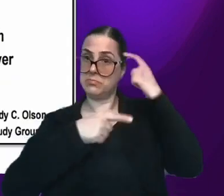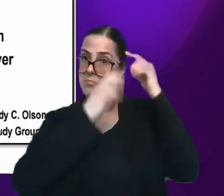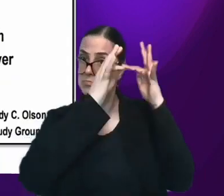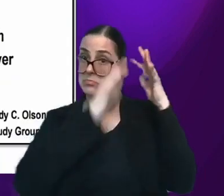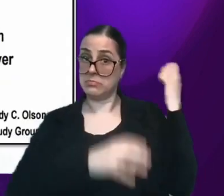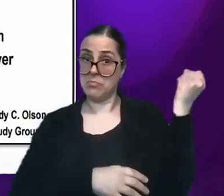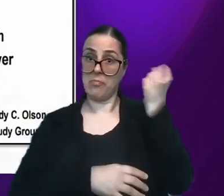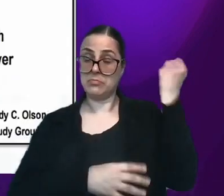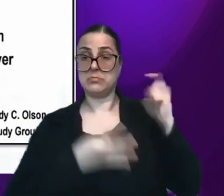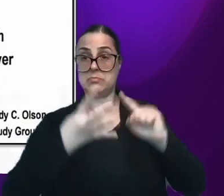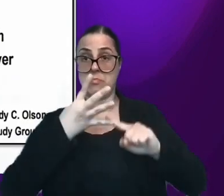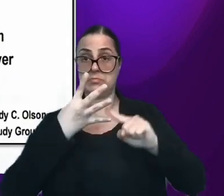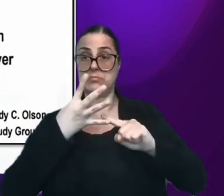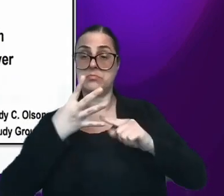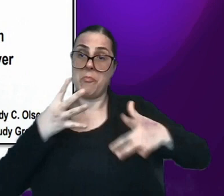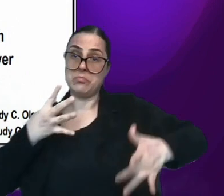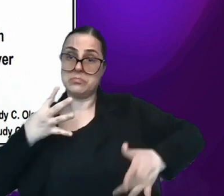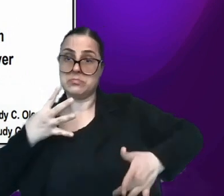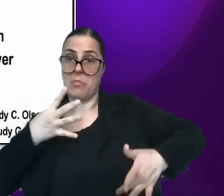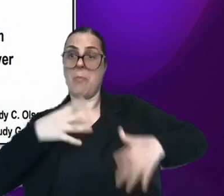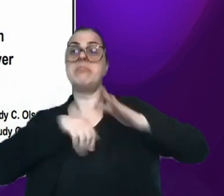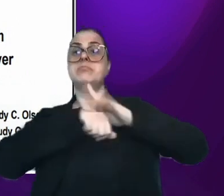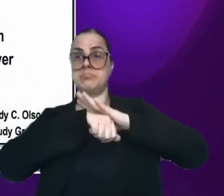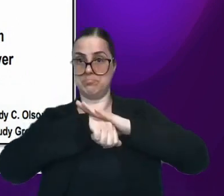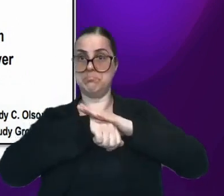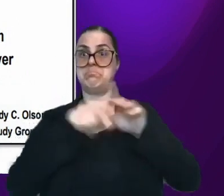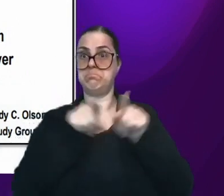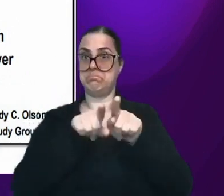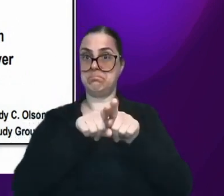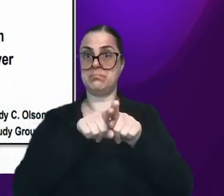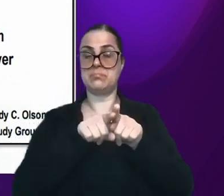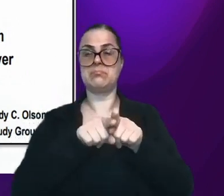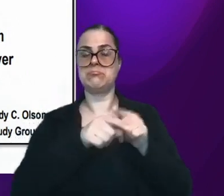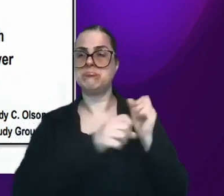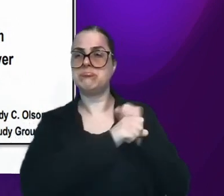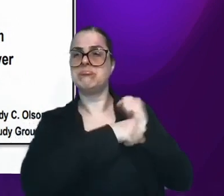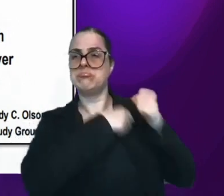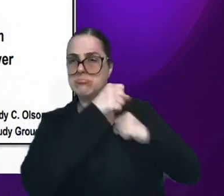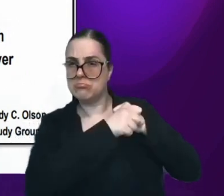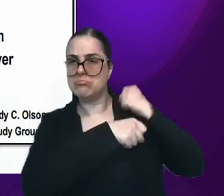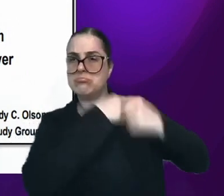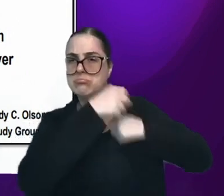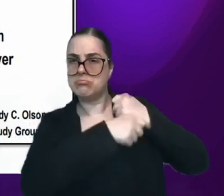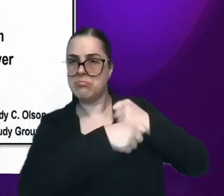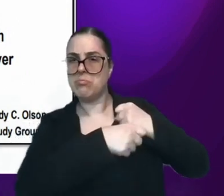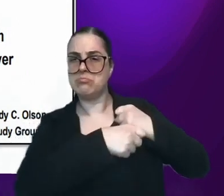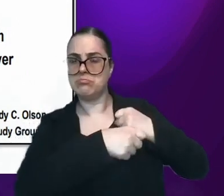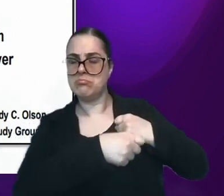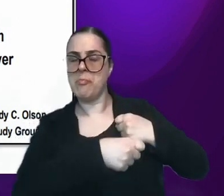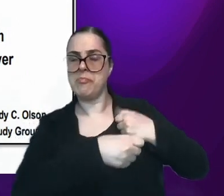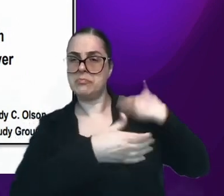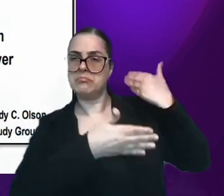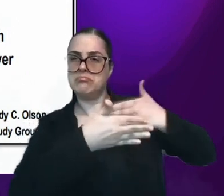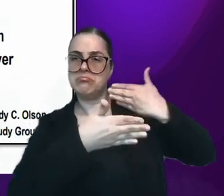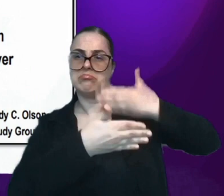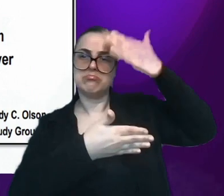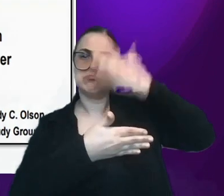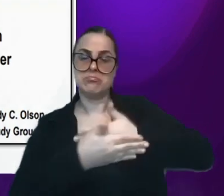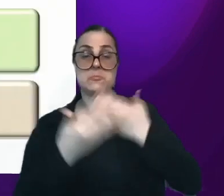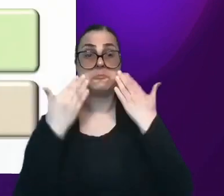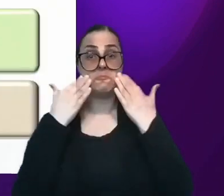Então, vários estudos ao longo dos anos também têm demonstrado as vantagens da terapia contínua nesses grupos